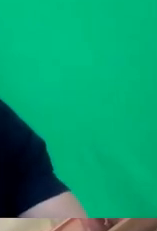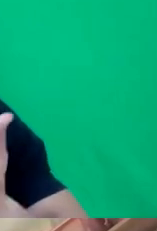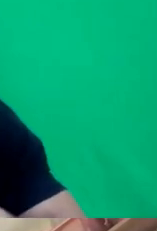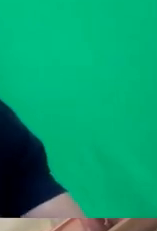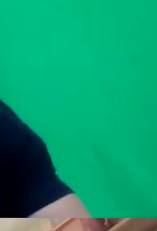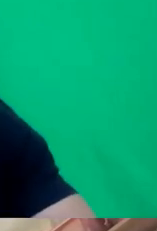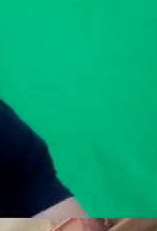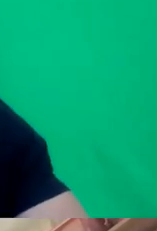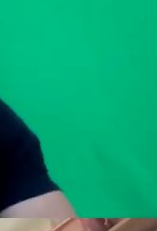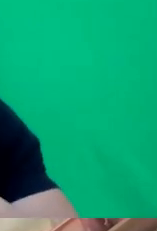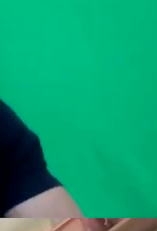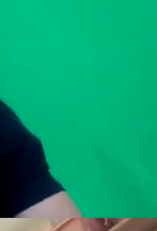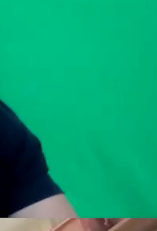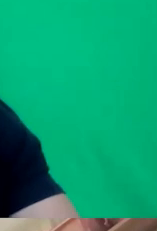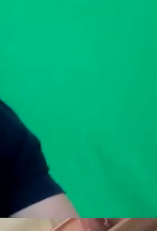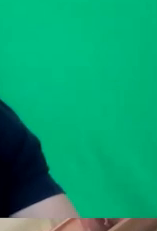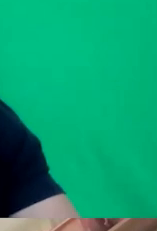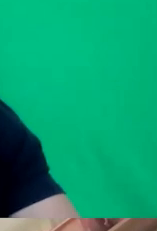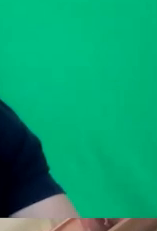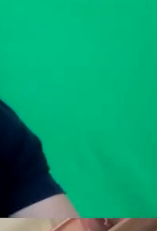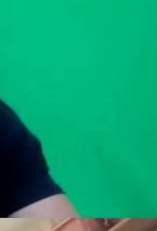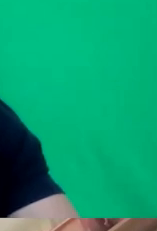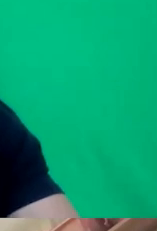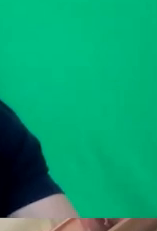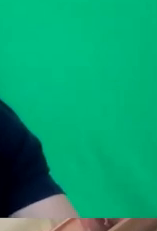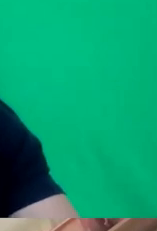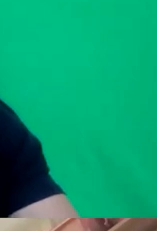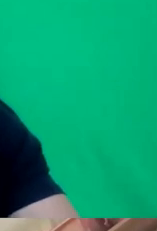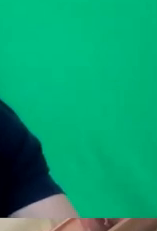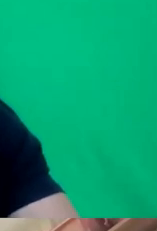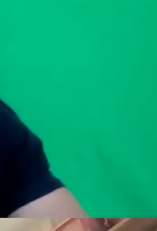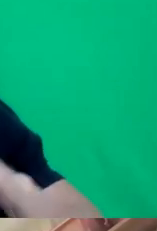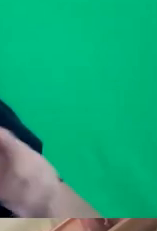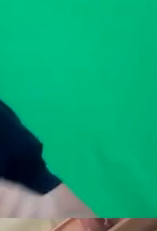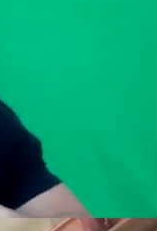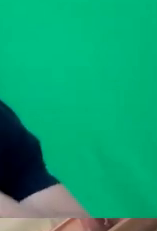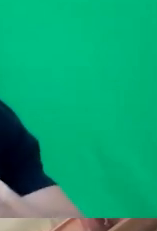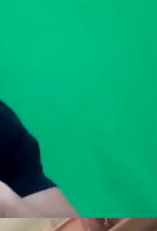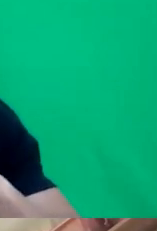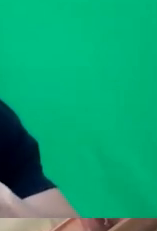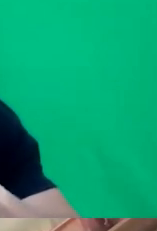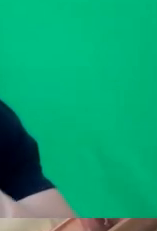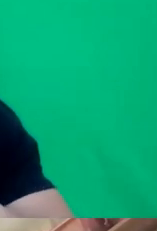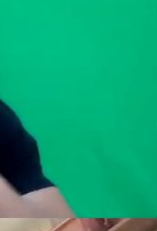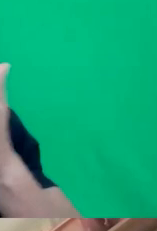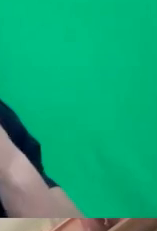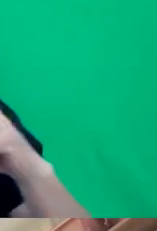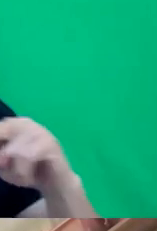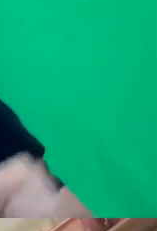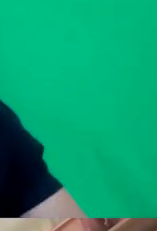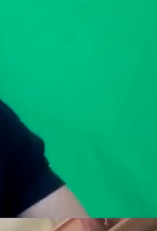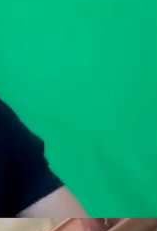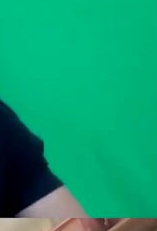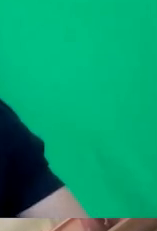parte vegetal, as monoculturas trazem um empobrecimento genético, e aí que começa também essa demanda, tanto